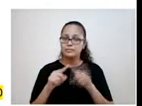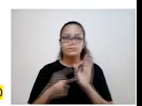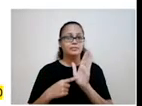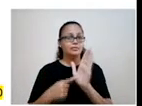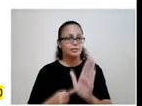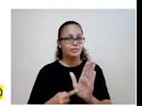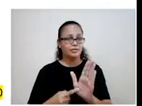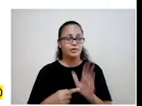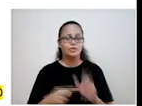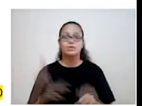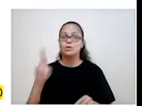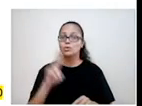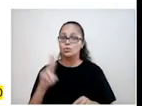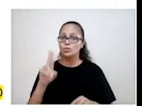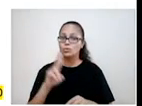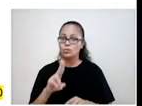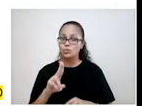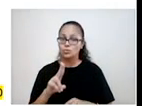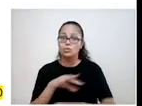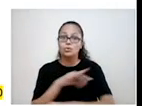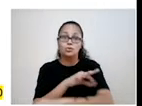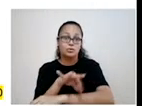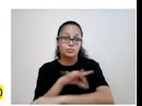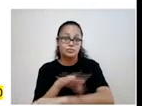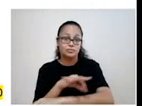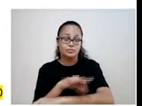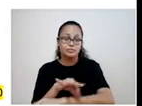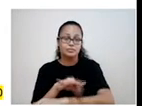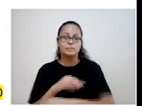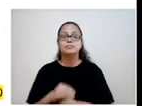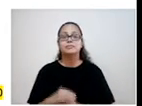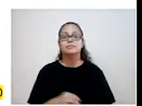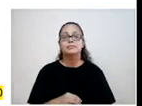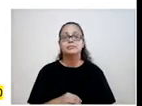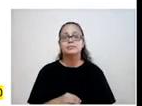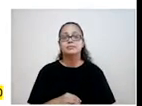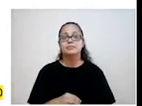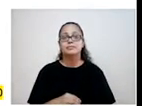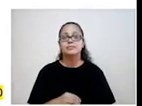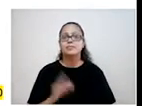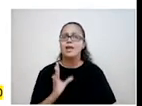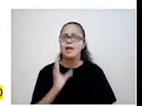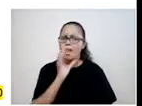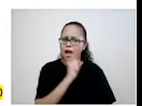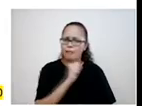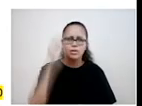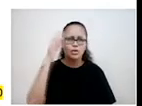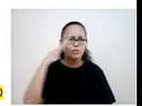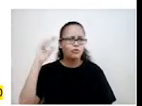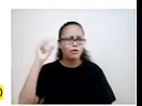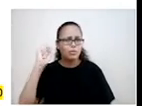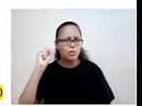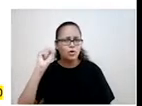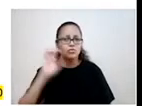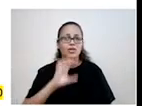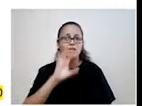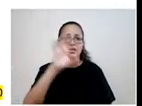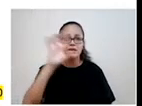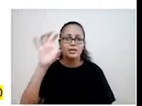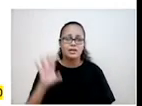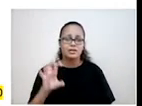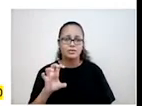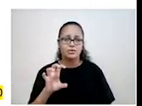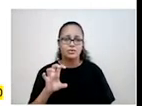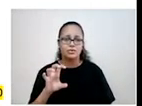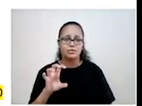o uso da geometria na concepção da peça. A obra rapidamente se tornou famosa na Europa, atraindo